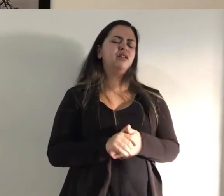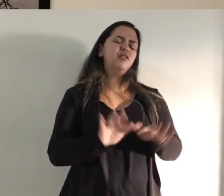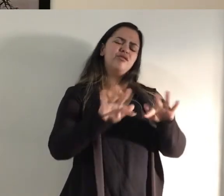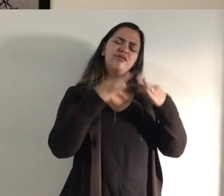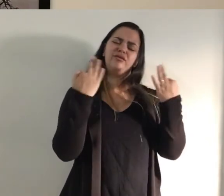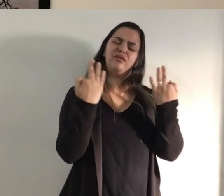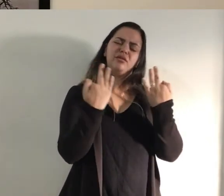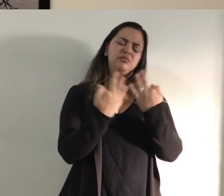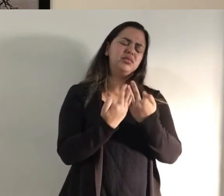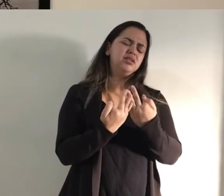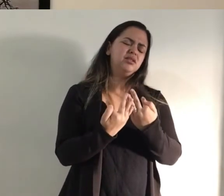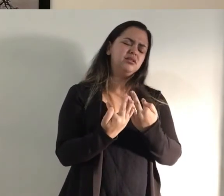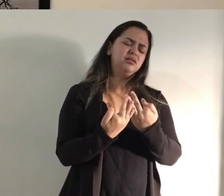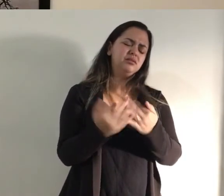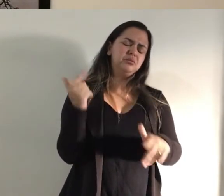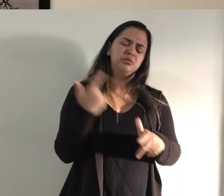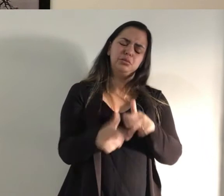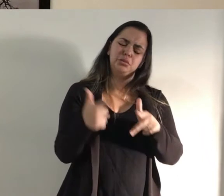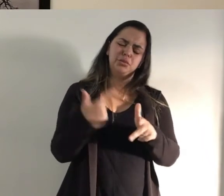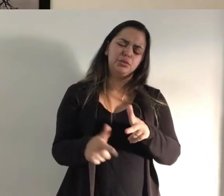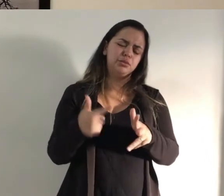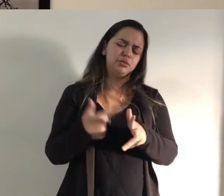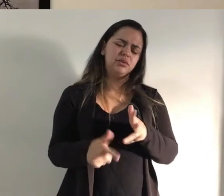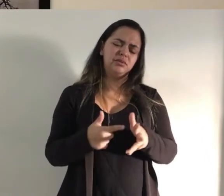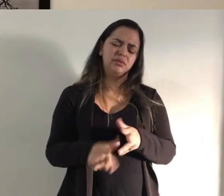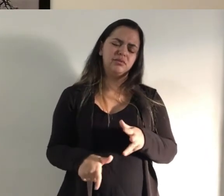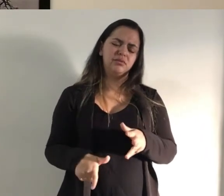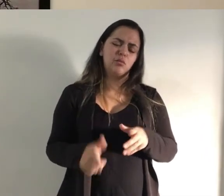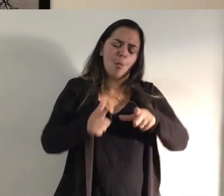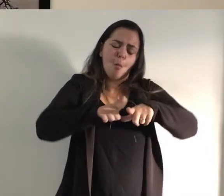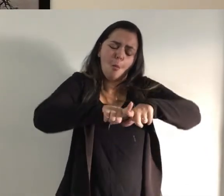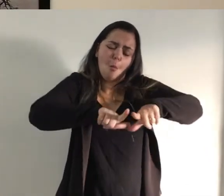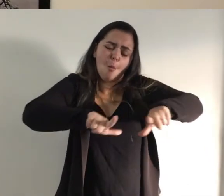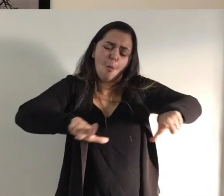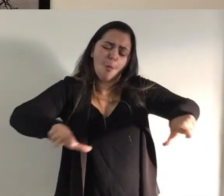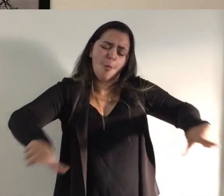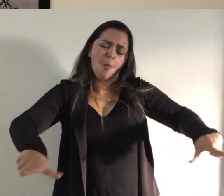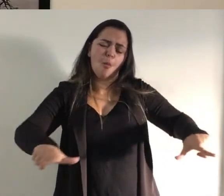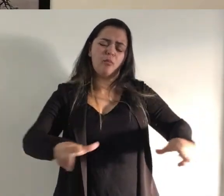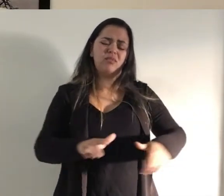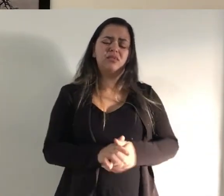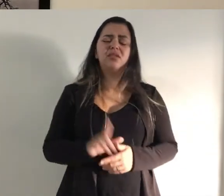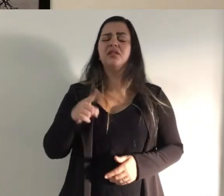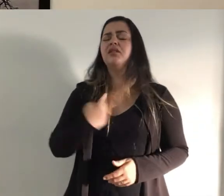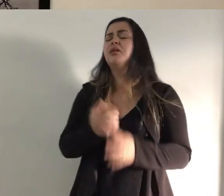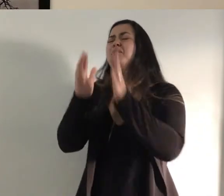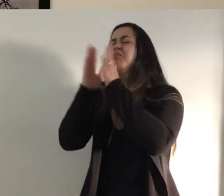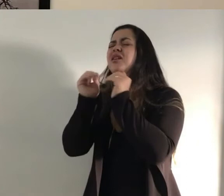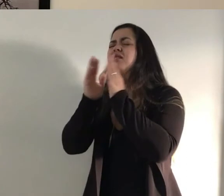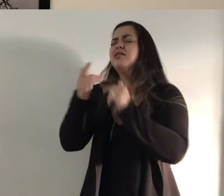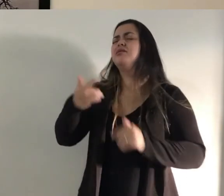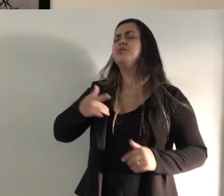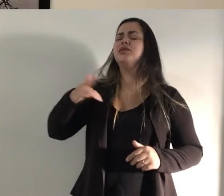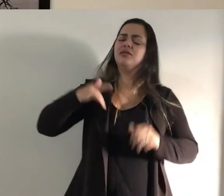que estão vivendo com tanta escassez. Pai, Senhor, nós te clamamos, manifesta a Tua misericórdia, se faz